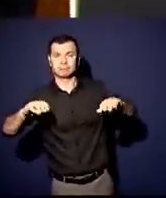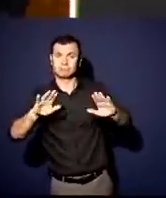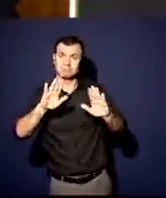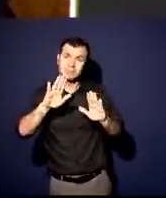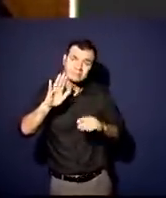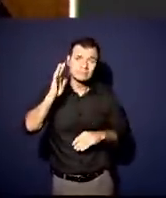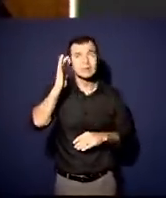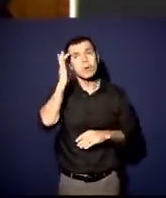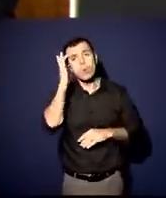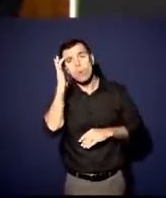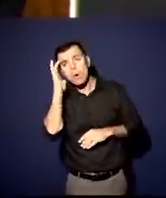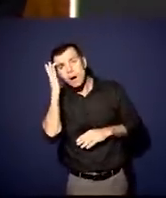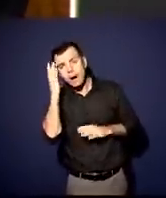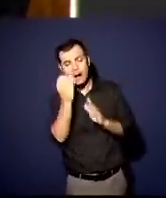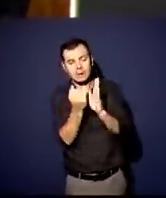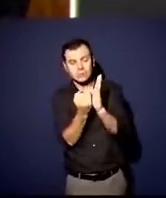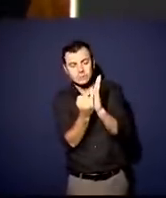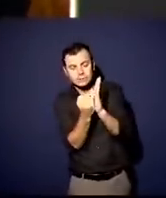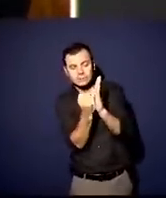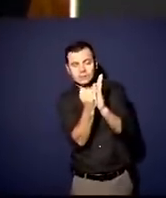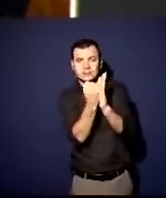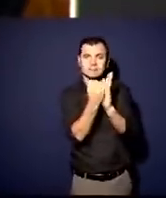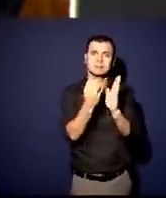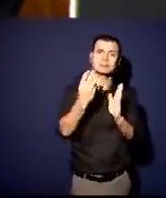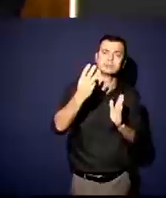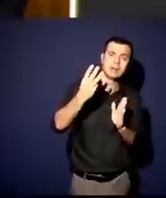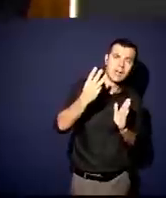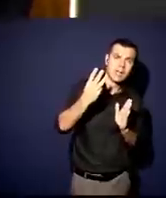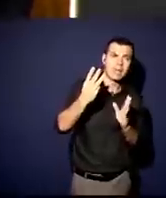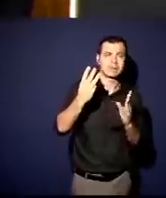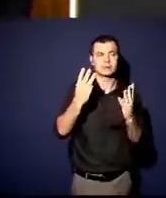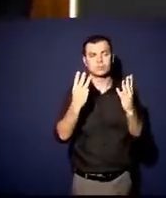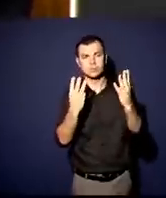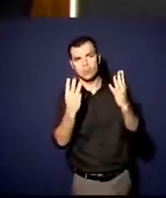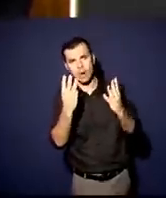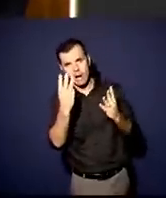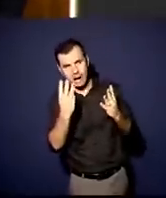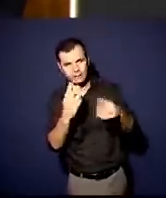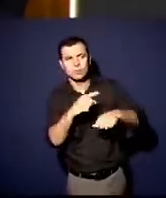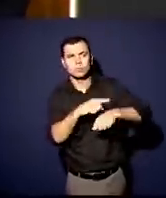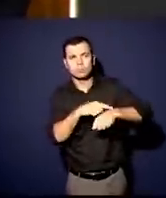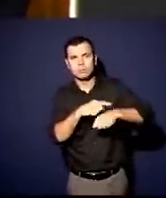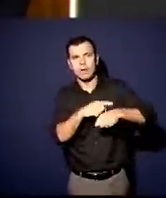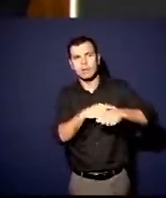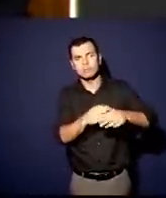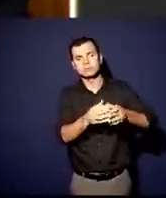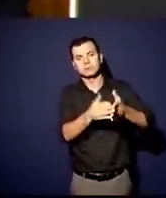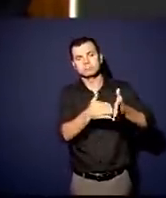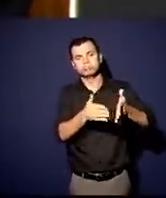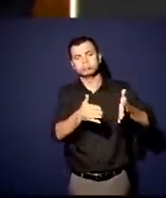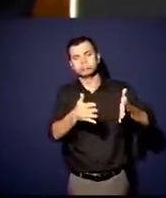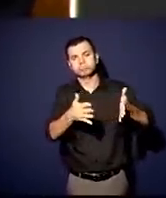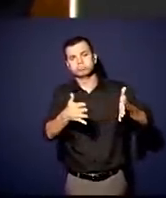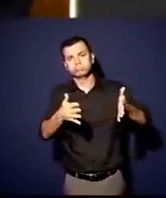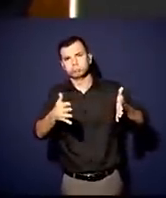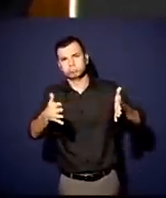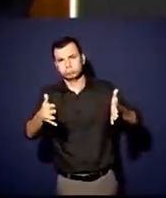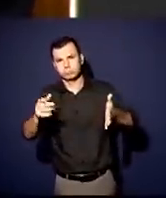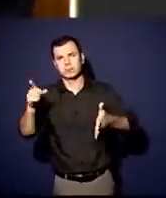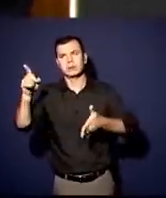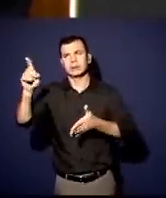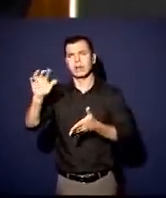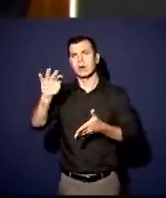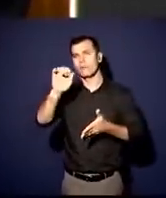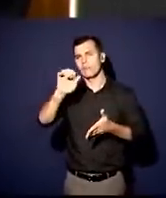ficar aí num número entre 3 e 4 por um longo período, né? E que o Fed não vai simplesmente aumentar